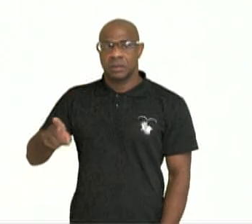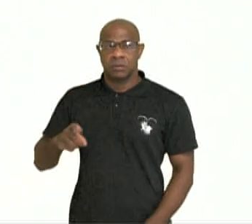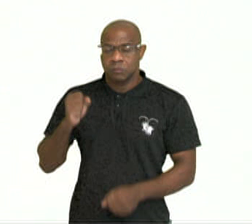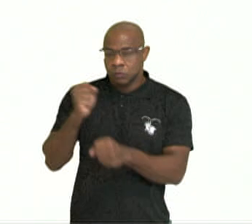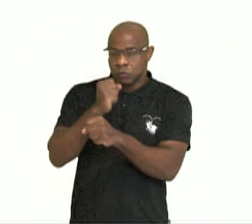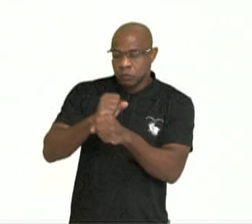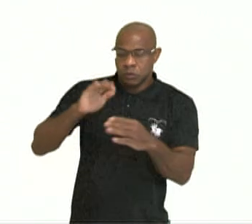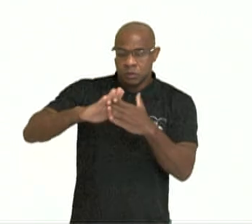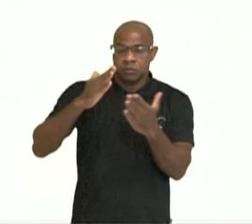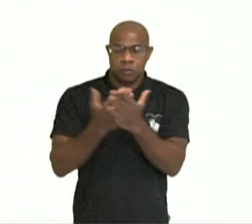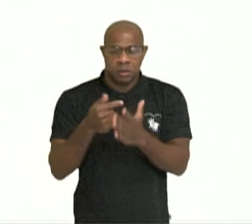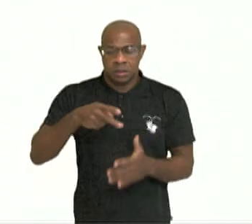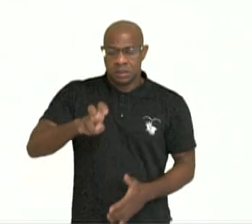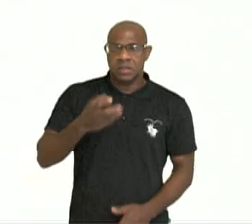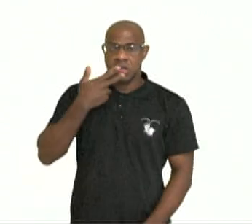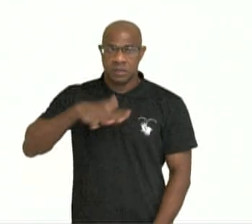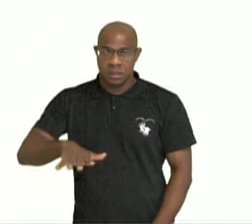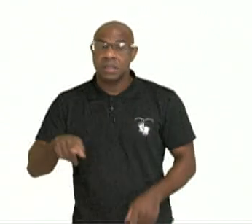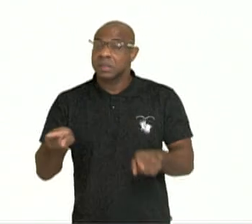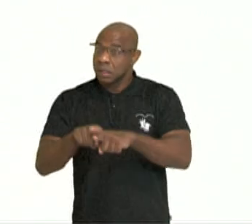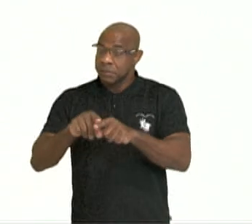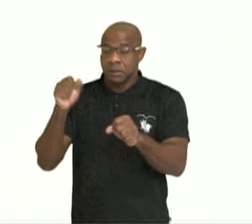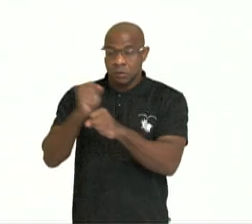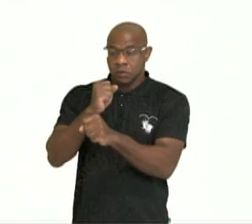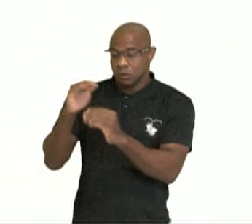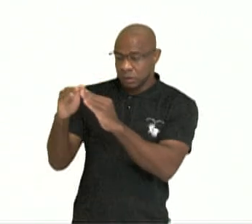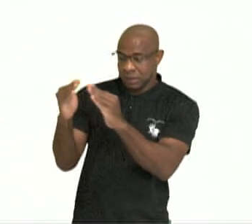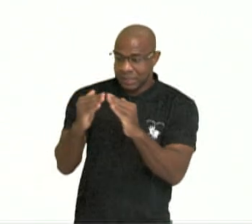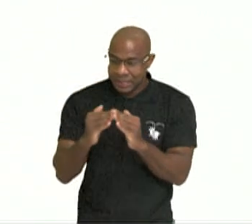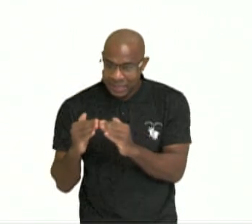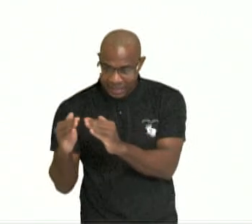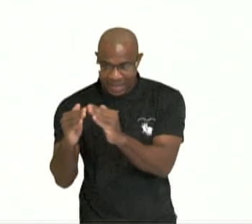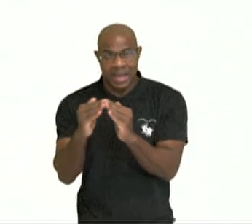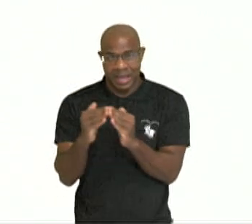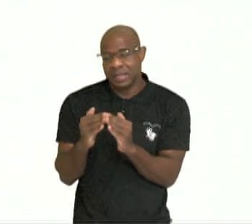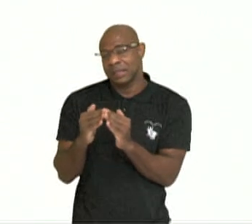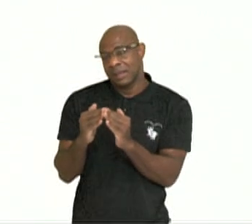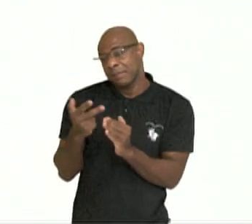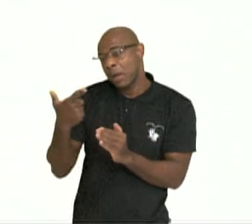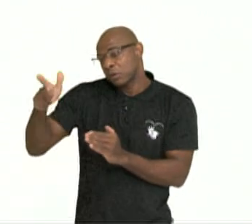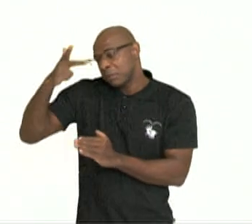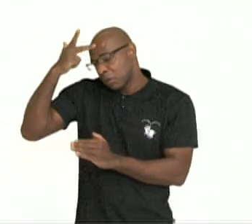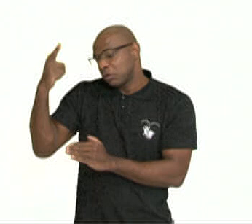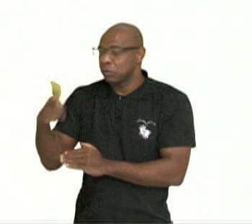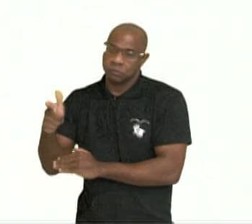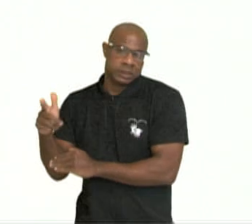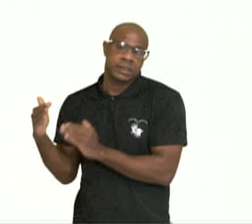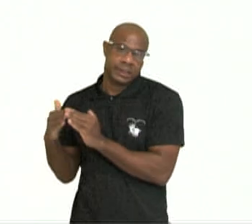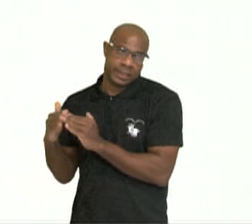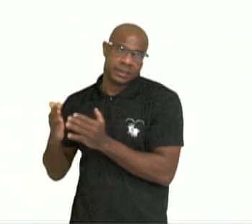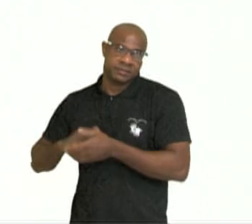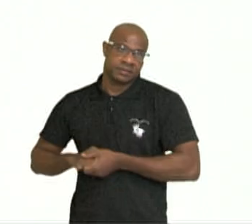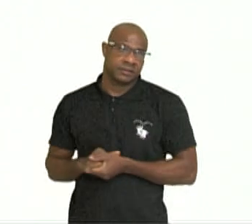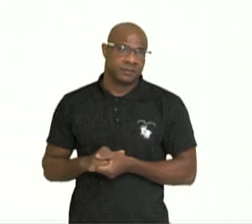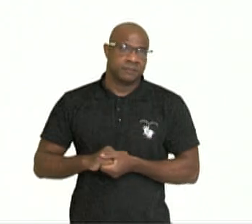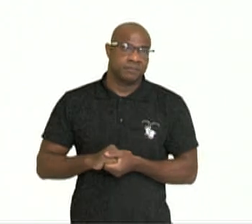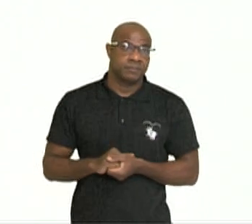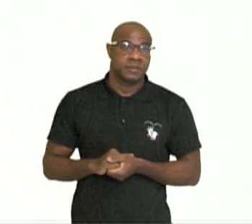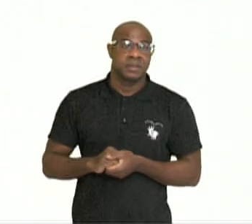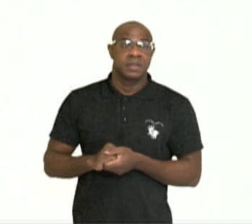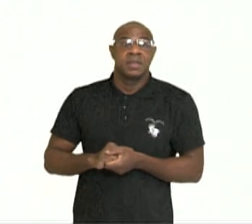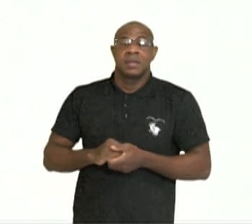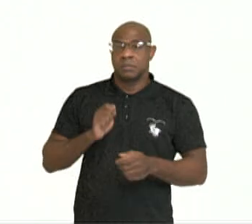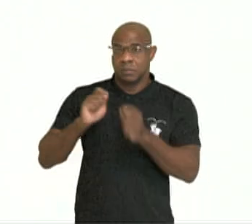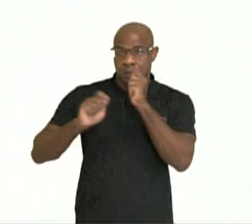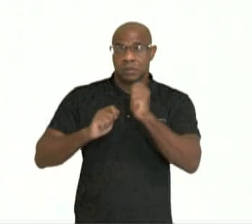crianças. Catador também constrói barracos para quem não tem onde morar. Essa é uma reportagem que saiu em